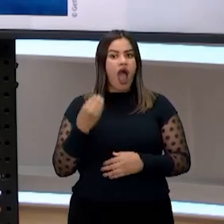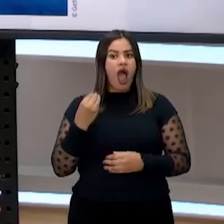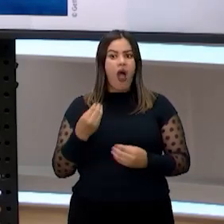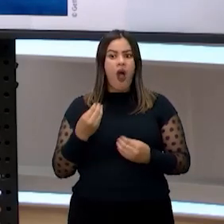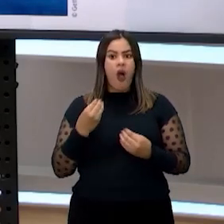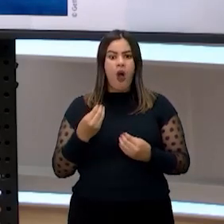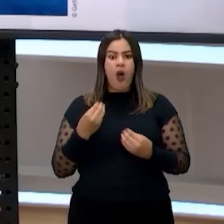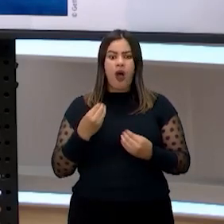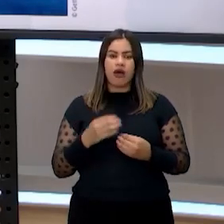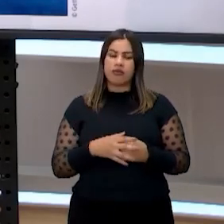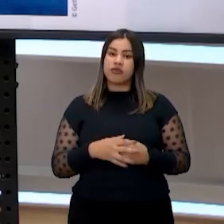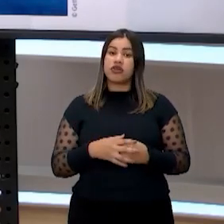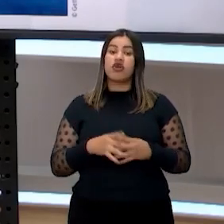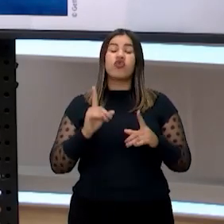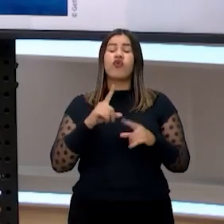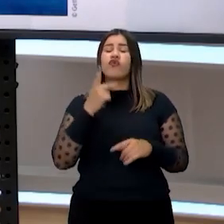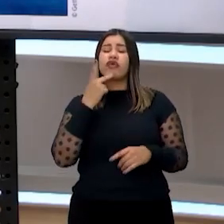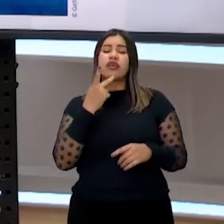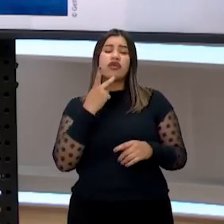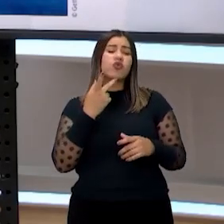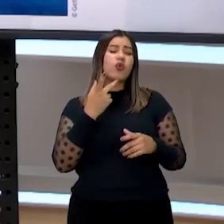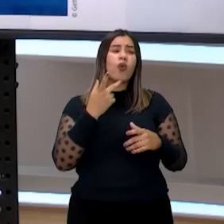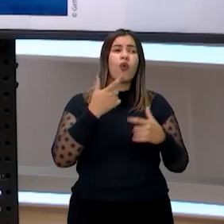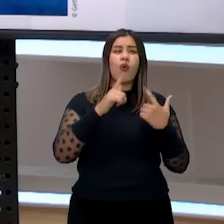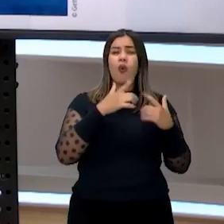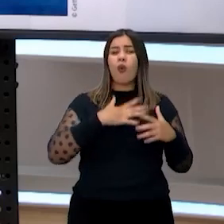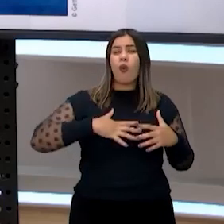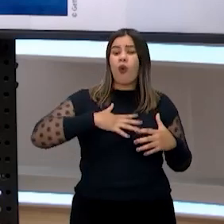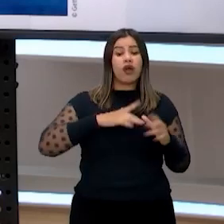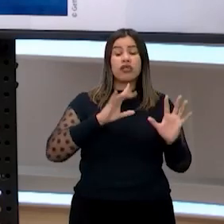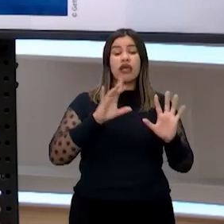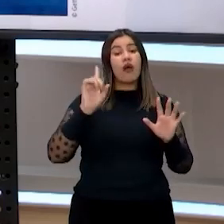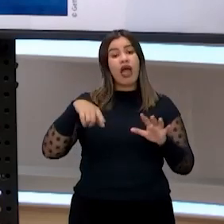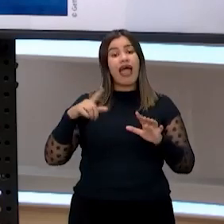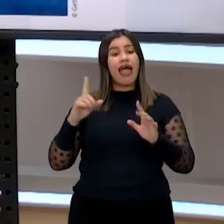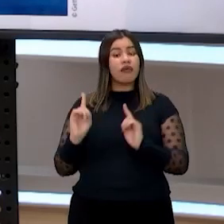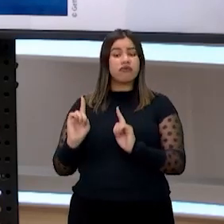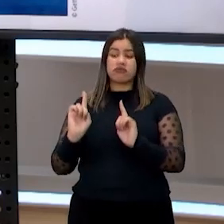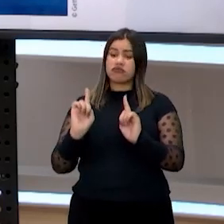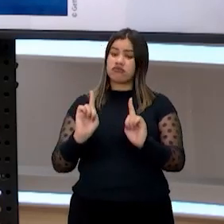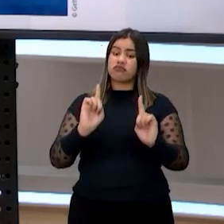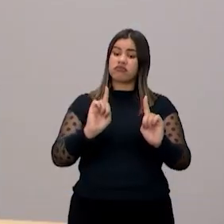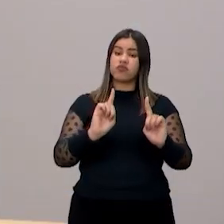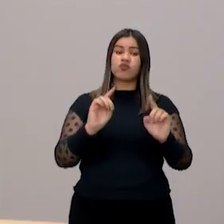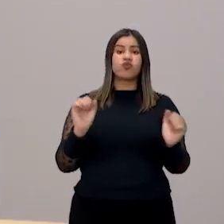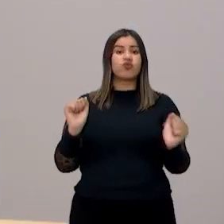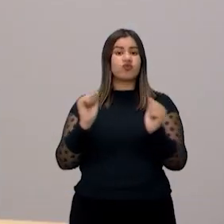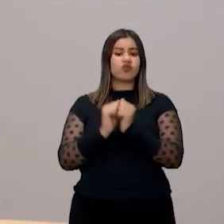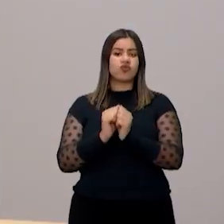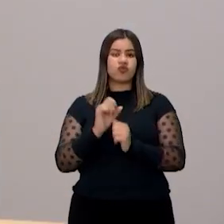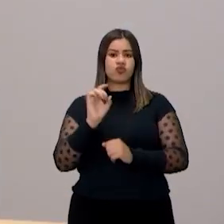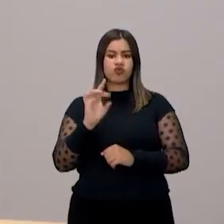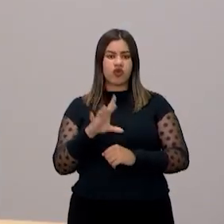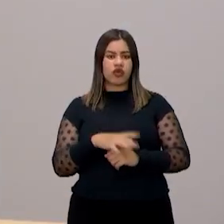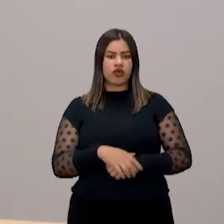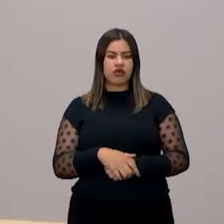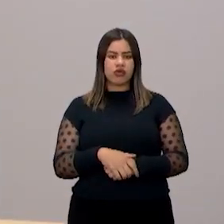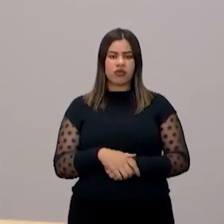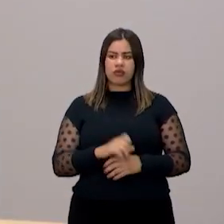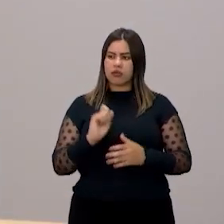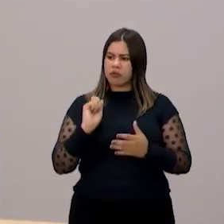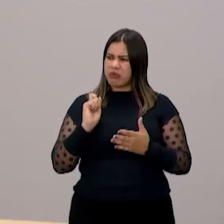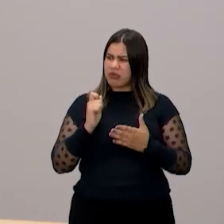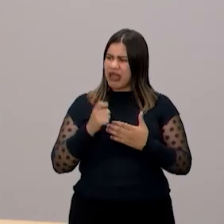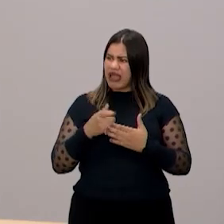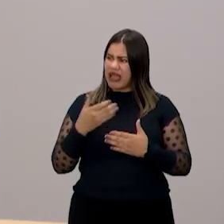nada que envolva prazer ou afetividade, é apenas ser companhia. Puxa vida, olha que ponto a gente chega. Pagar para ter